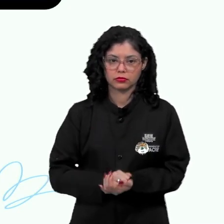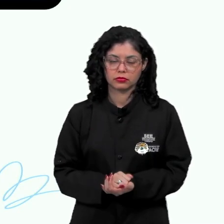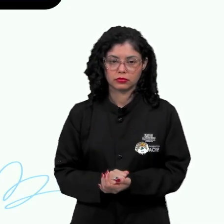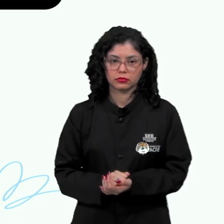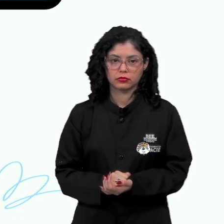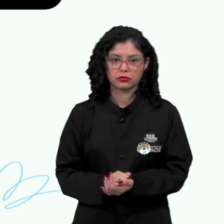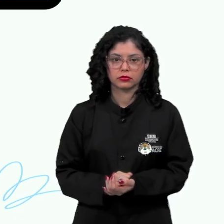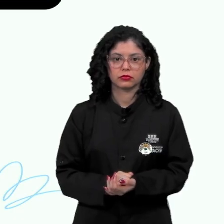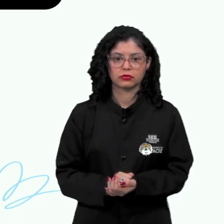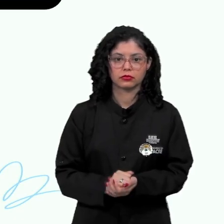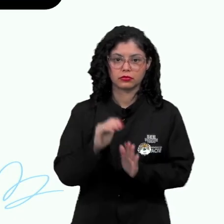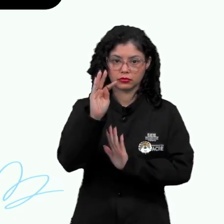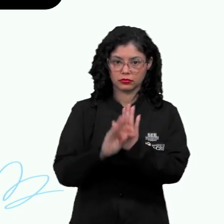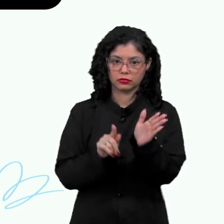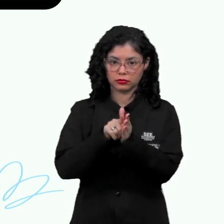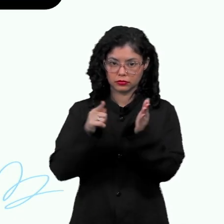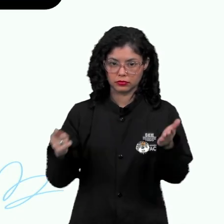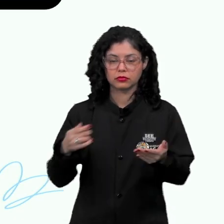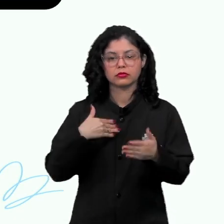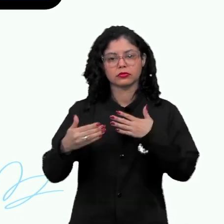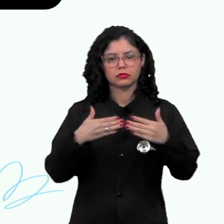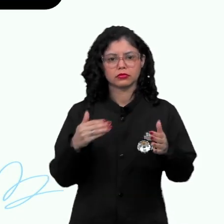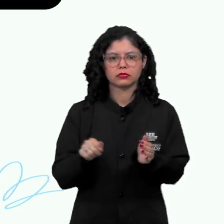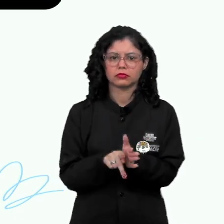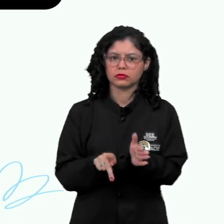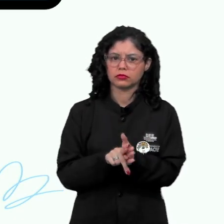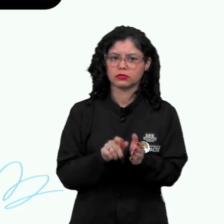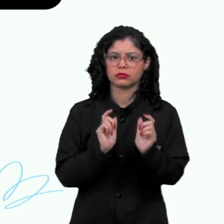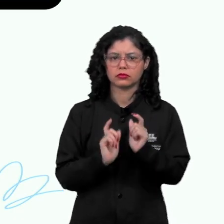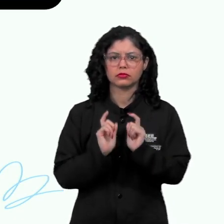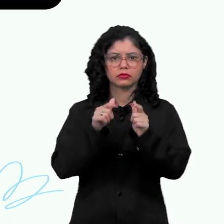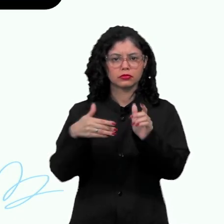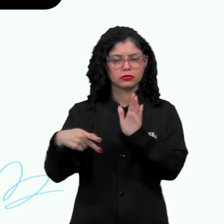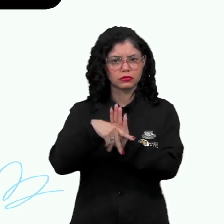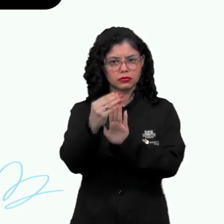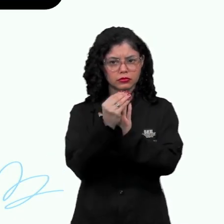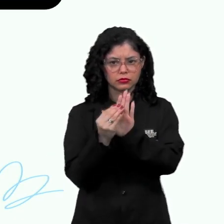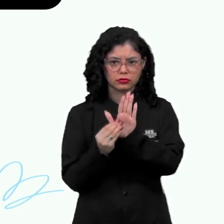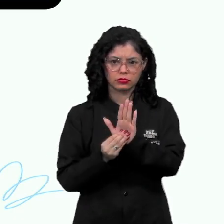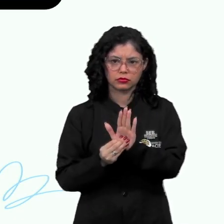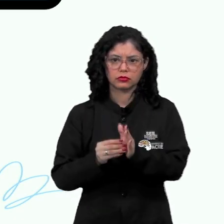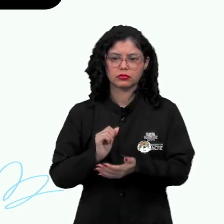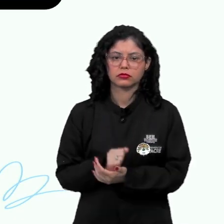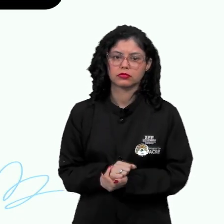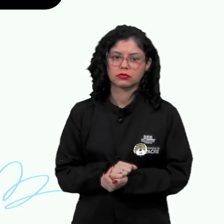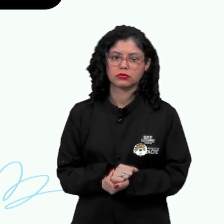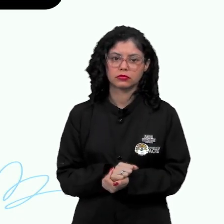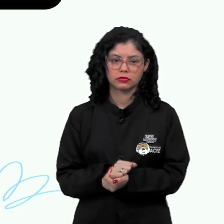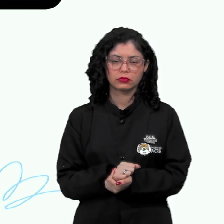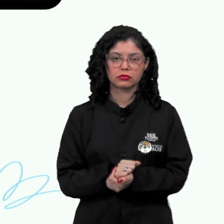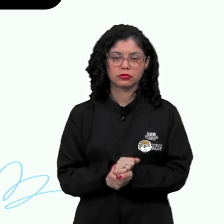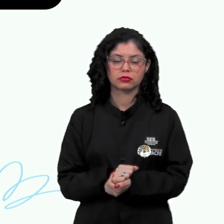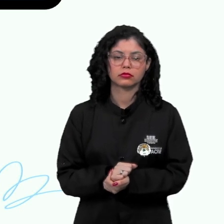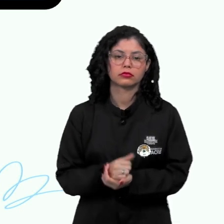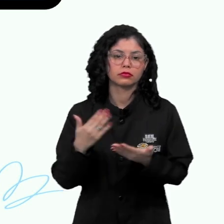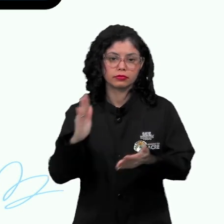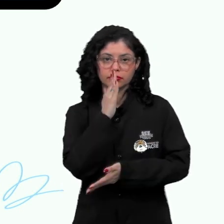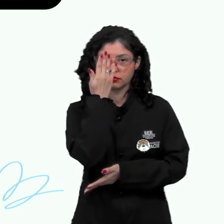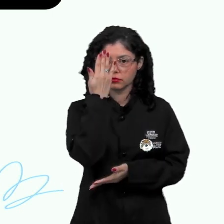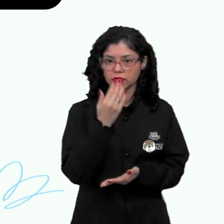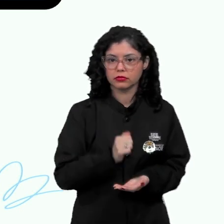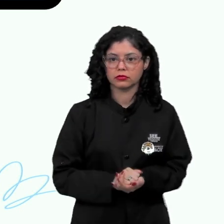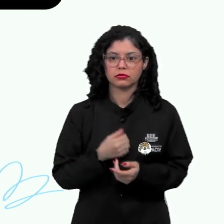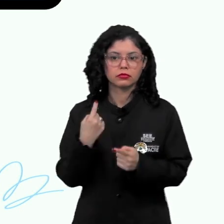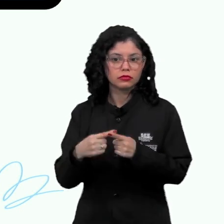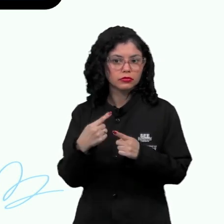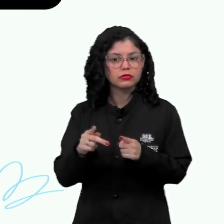a credibilidade de um texto jornalístico independe da fonte e da verificação dos dados. Isso é falso,